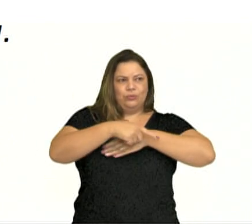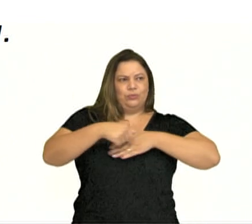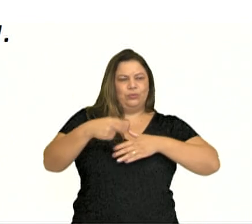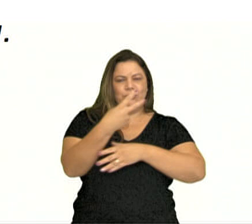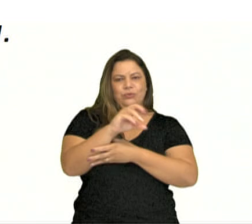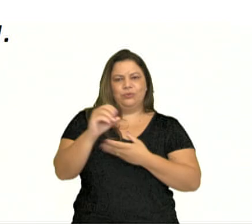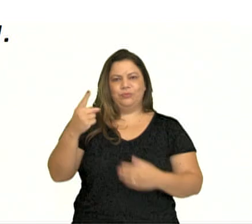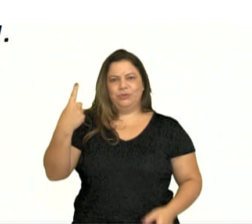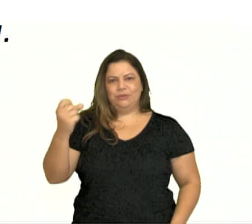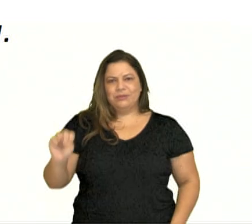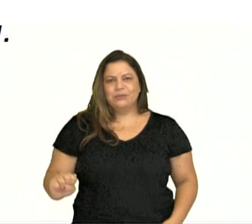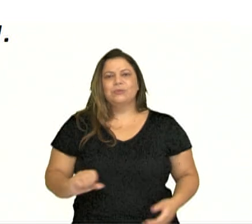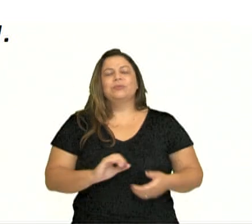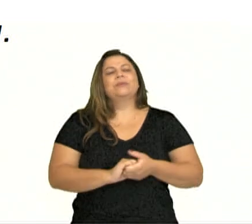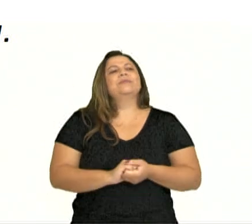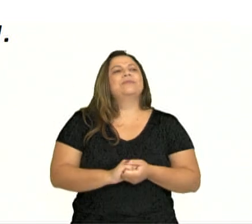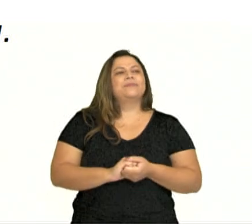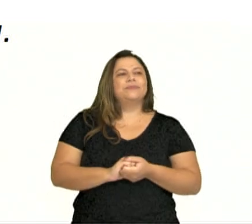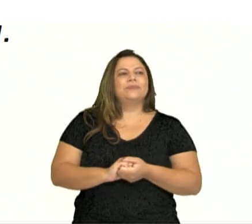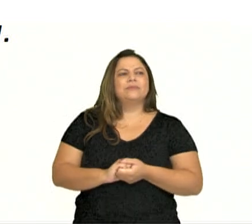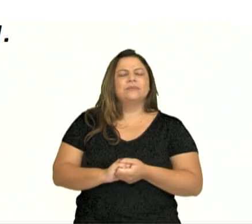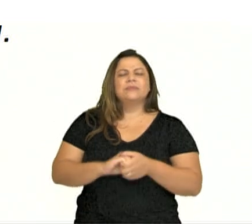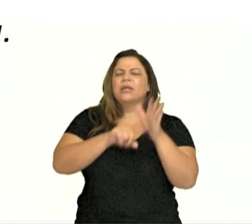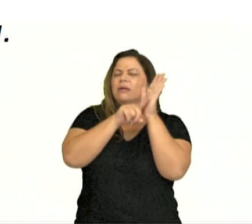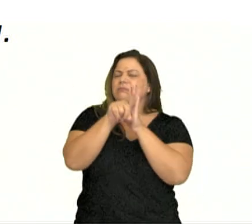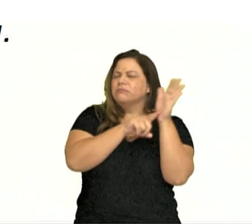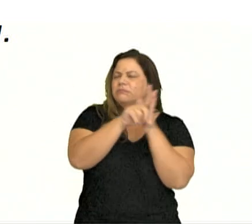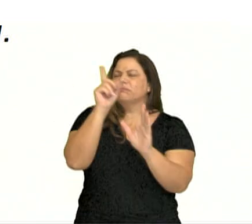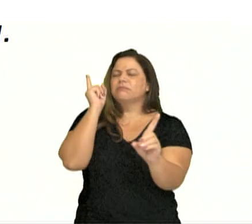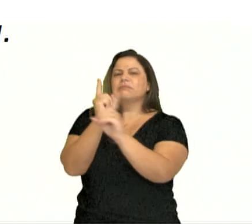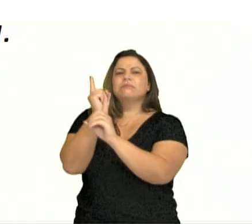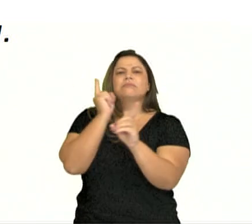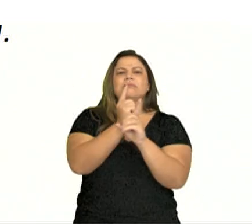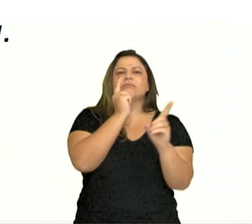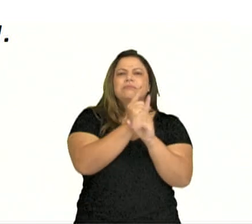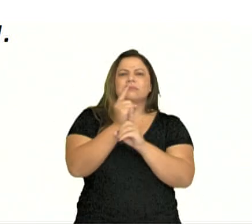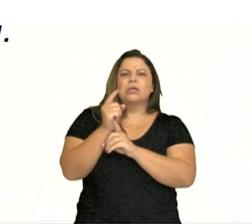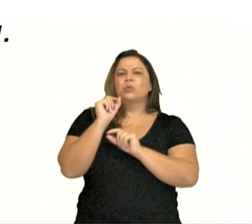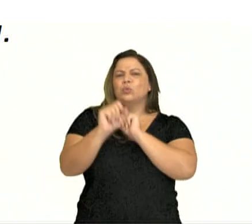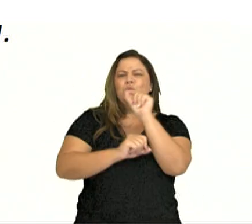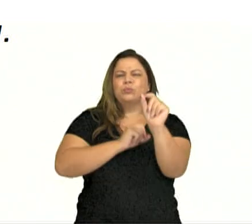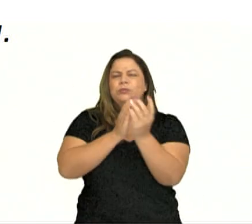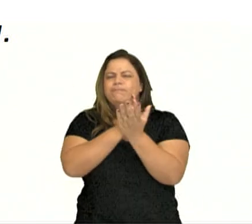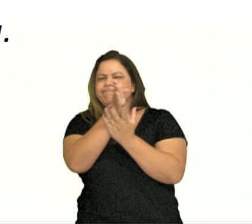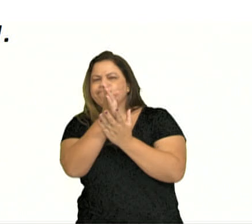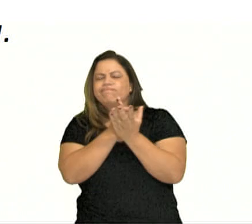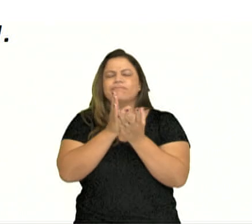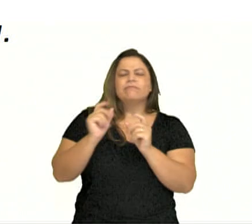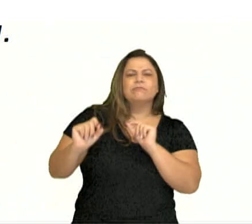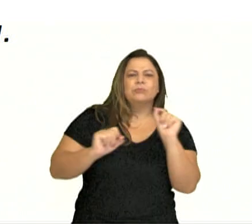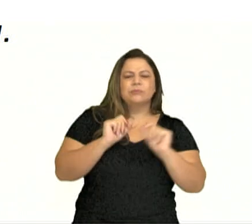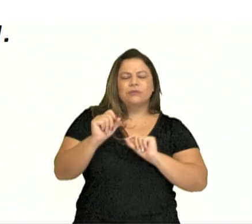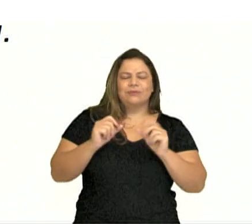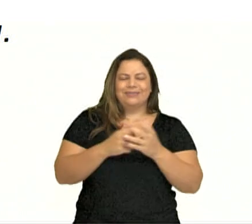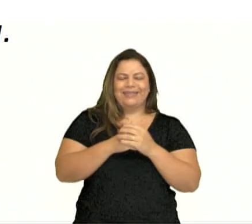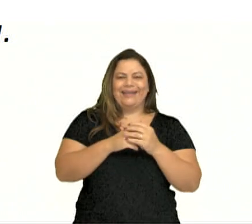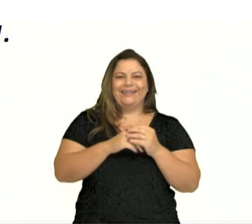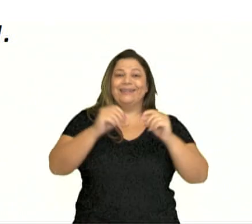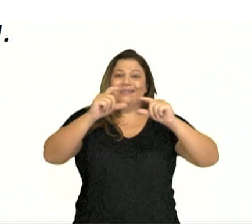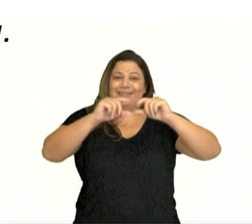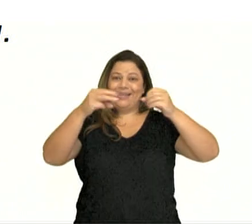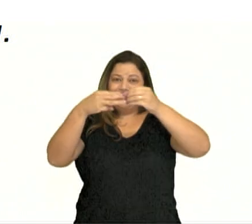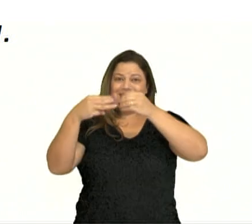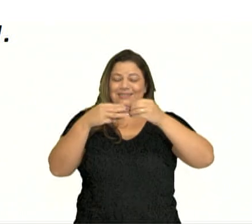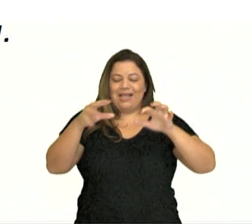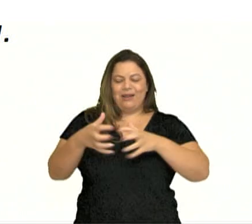2018. Os cientistas descobriram os caminhos utilizados pelas células vegetais para ajustar